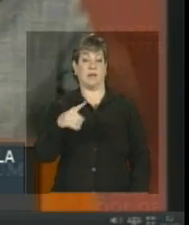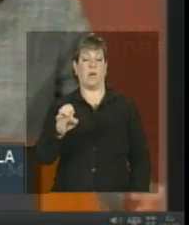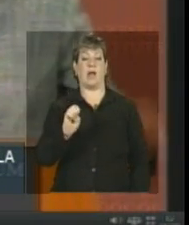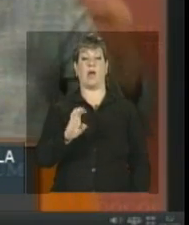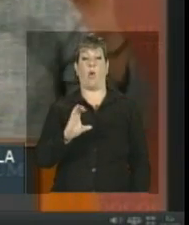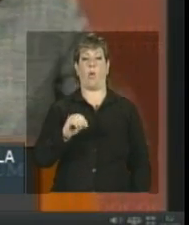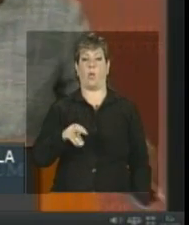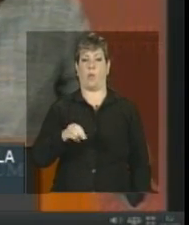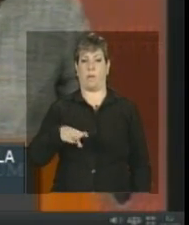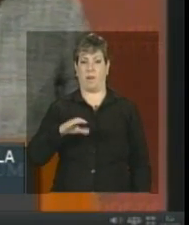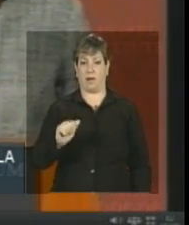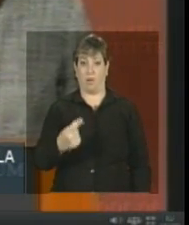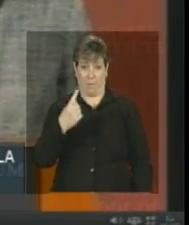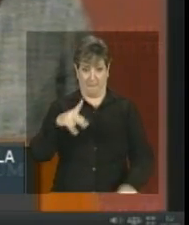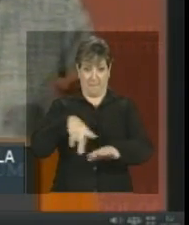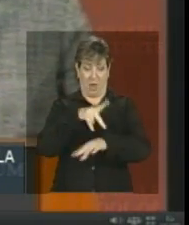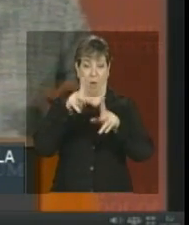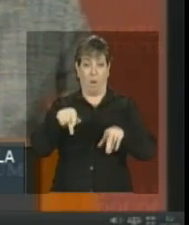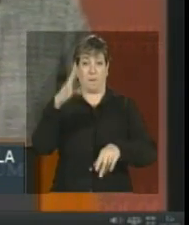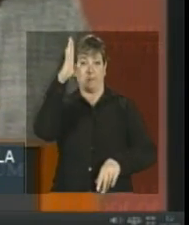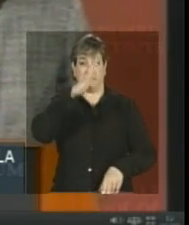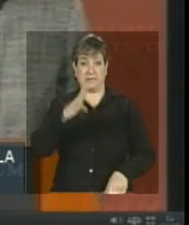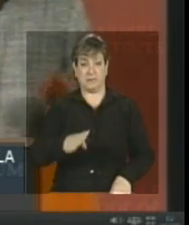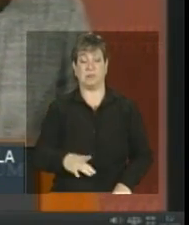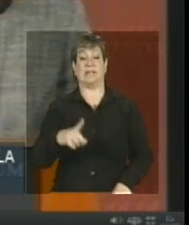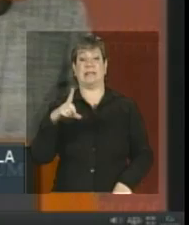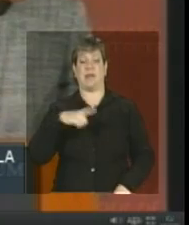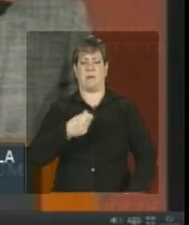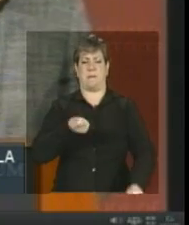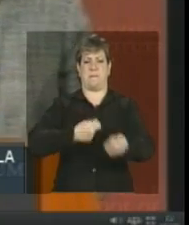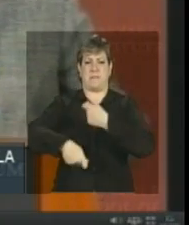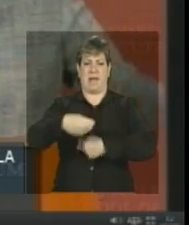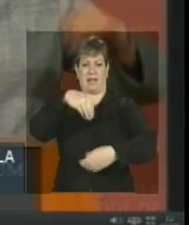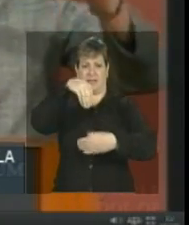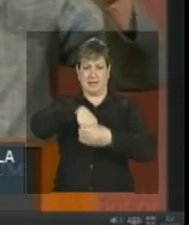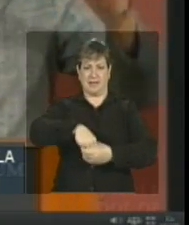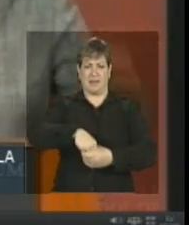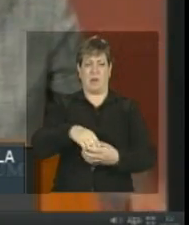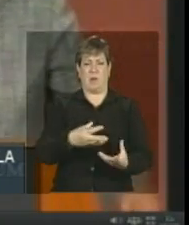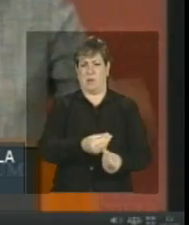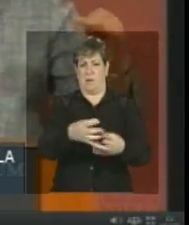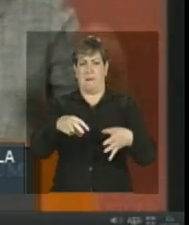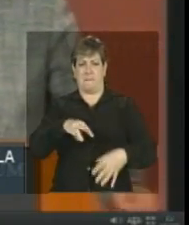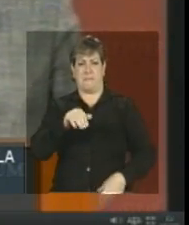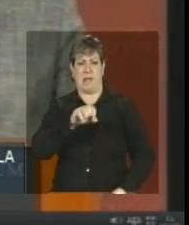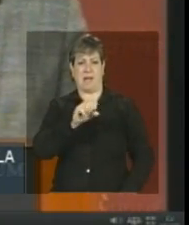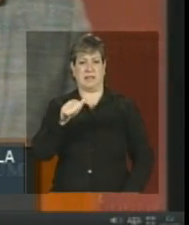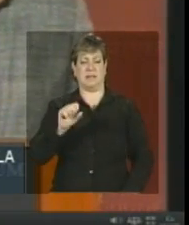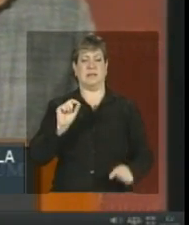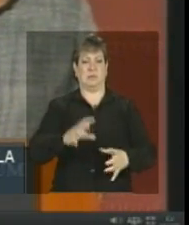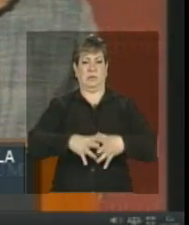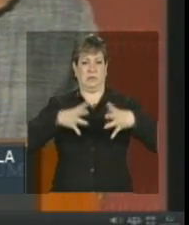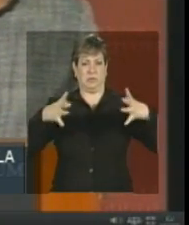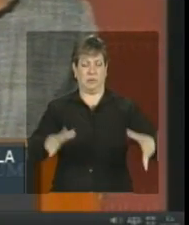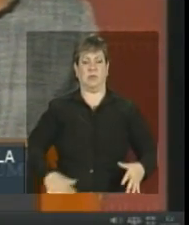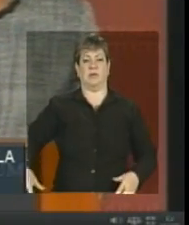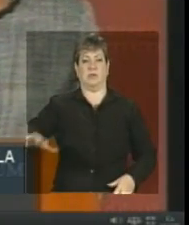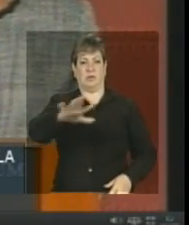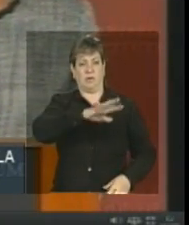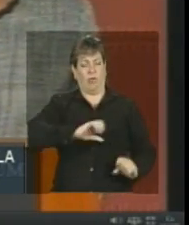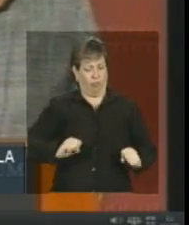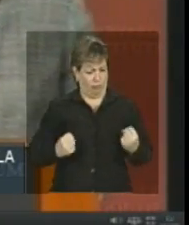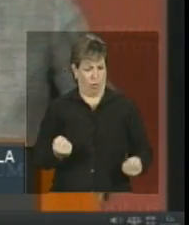Um país como o Brasil tem no seu mercado interno de massas uma das maiores forças de sustentação do